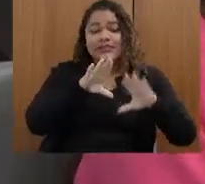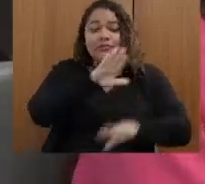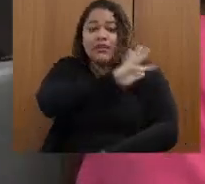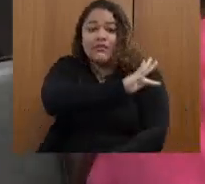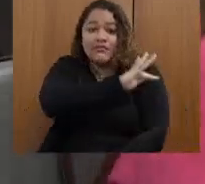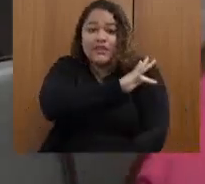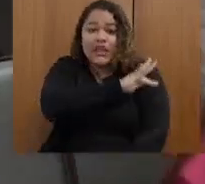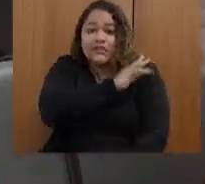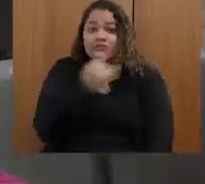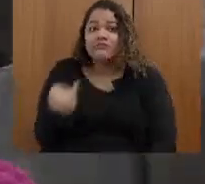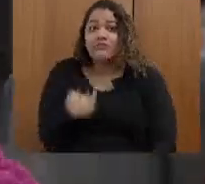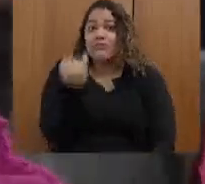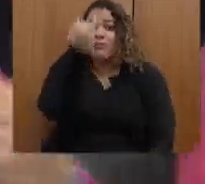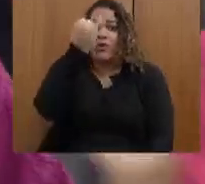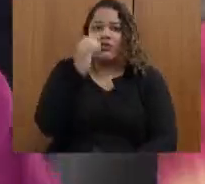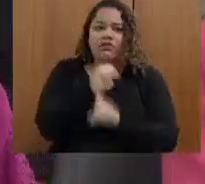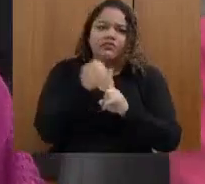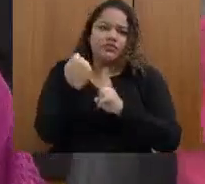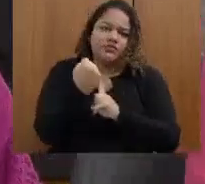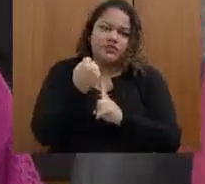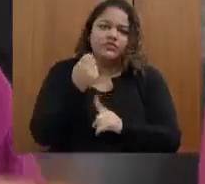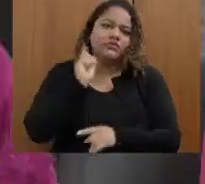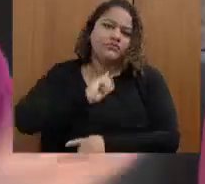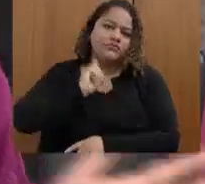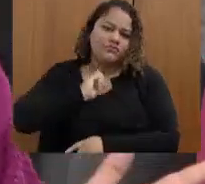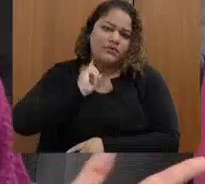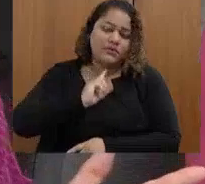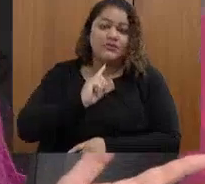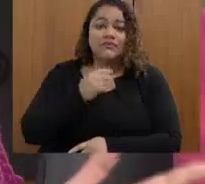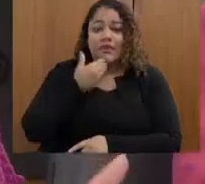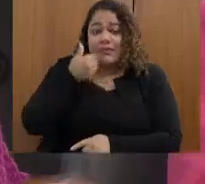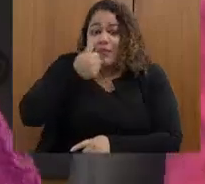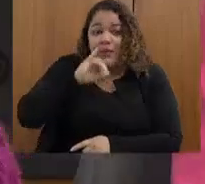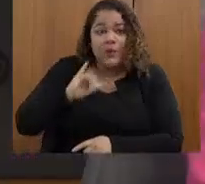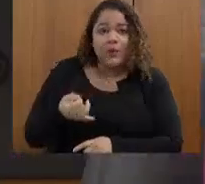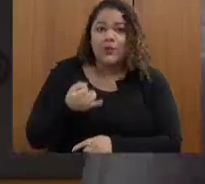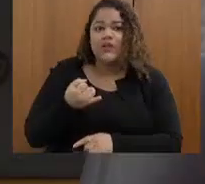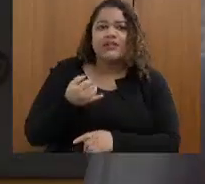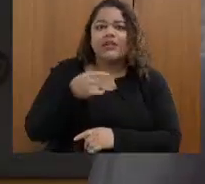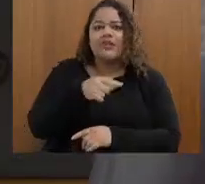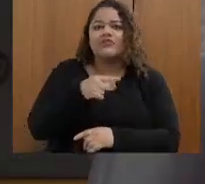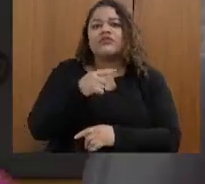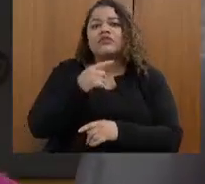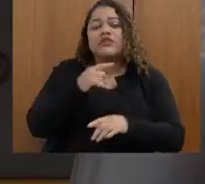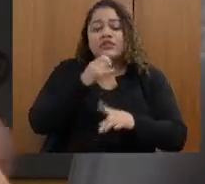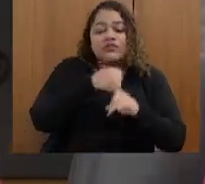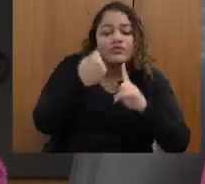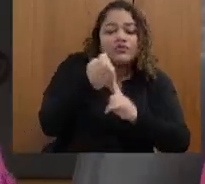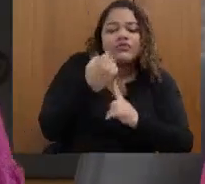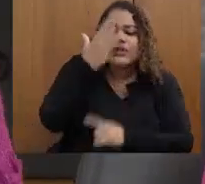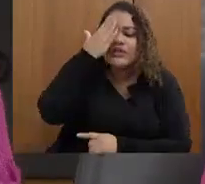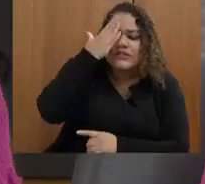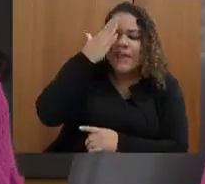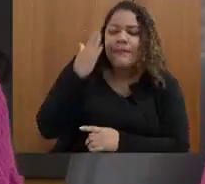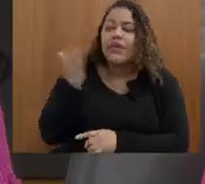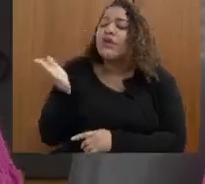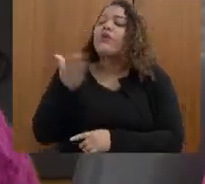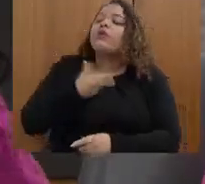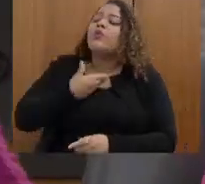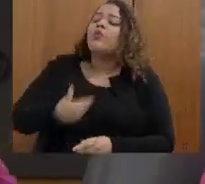a melhor oportunidade dela ter acesso às informações porque o governo tá fazendo é melhor forma da gente diretamente